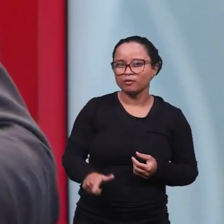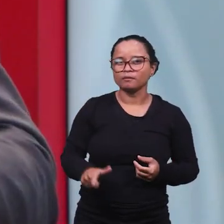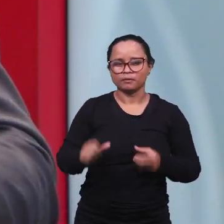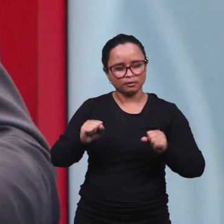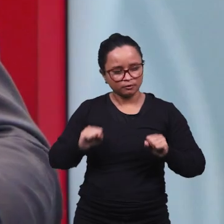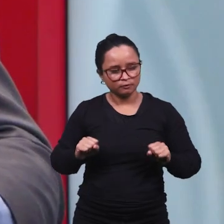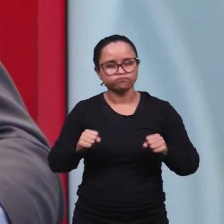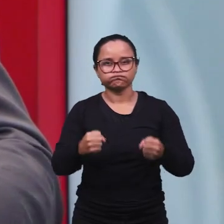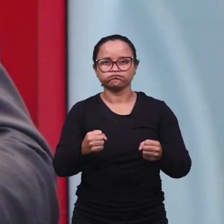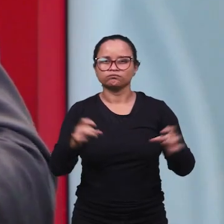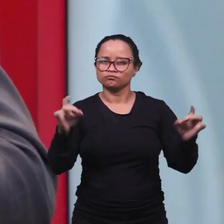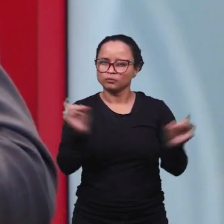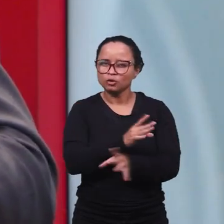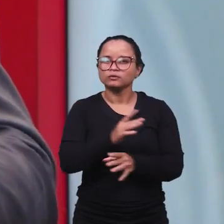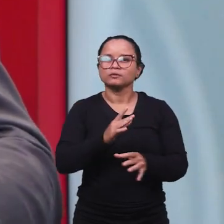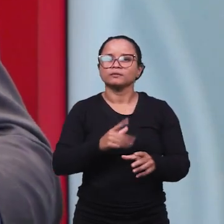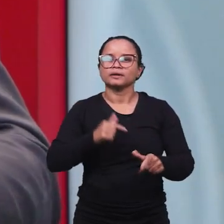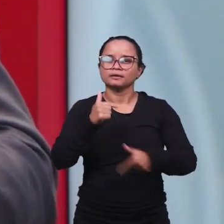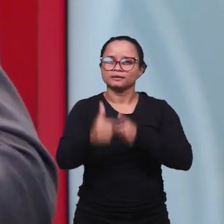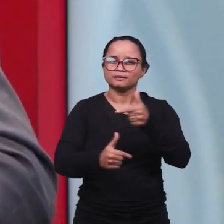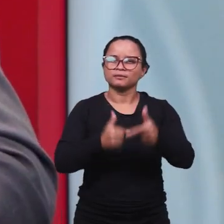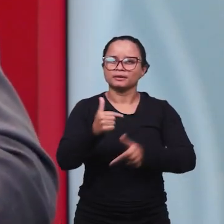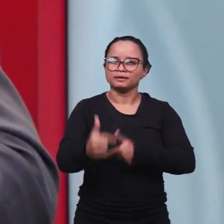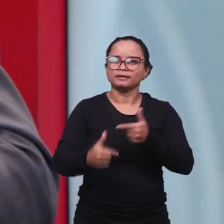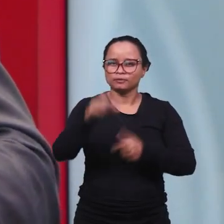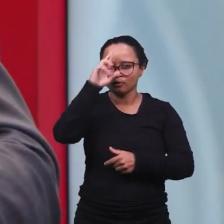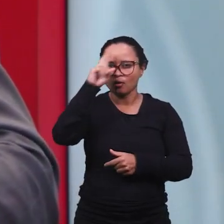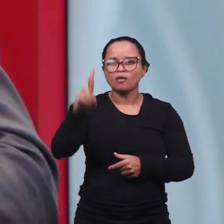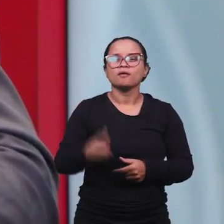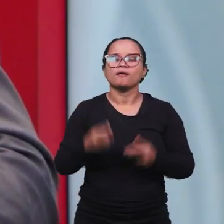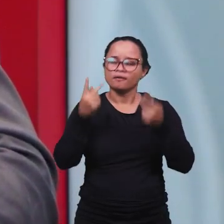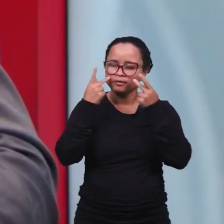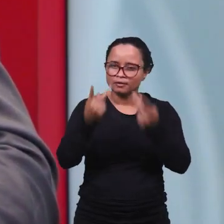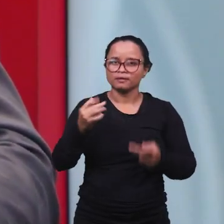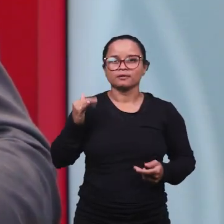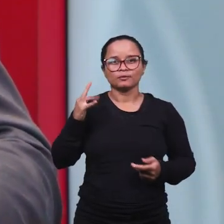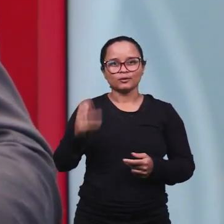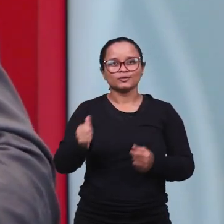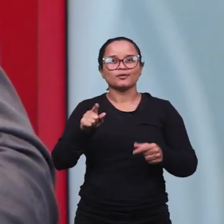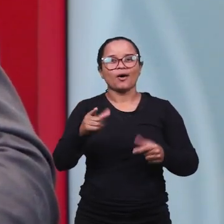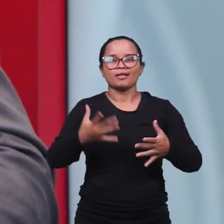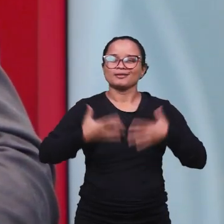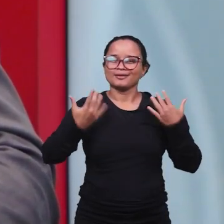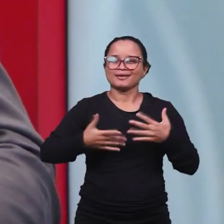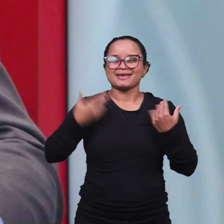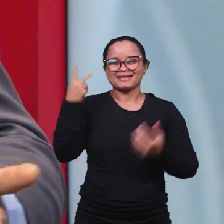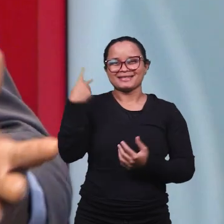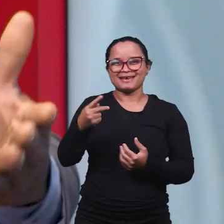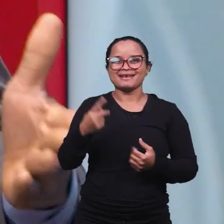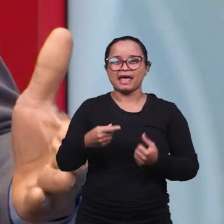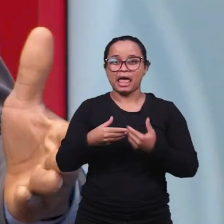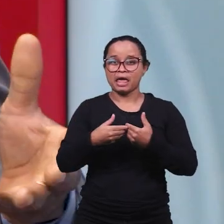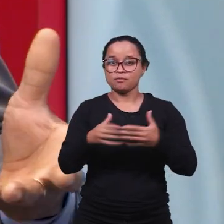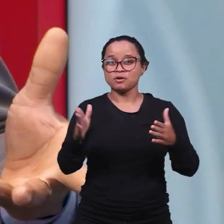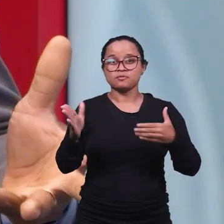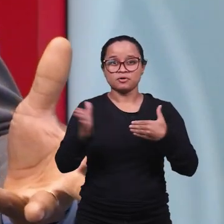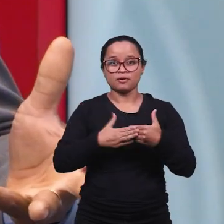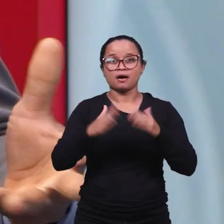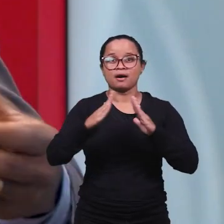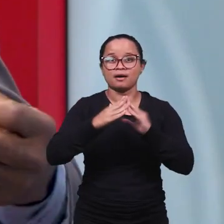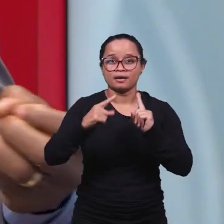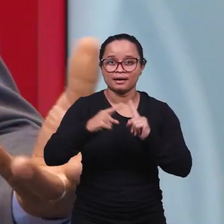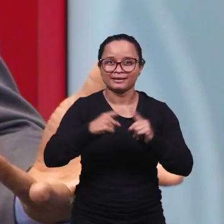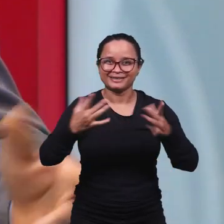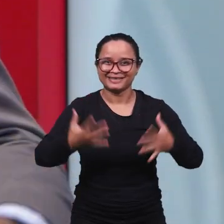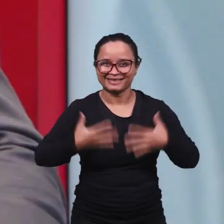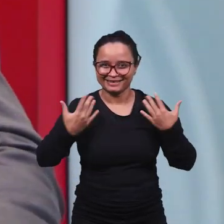disposto a realizar a obra, as visitas, madrugadas, e a alegria dele, como ele falou, né, abrir e fechar a